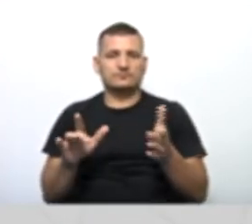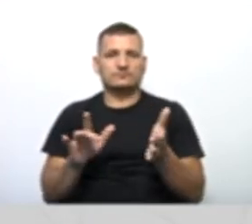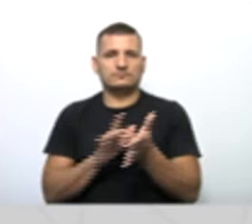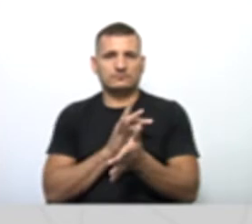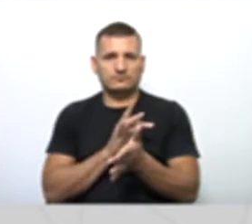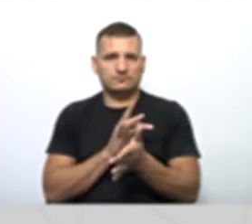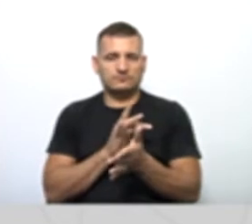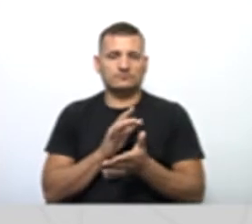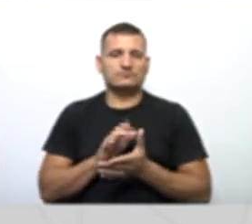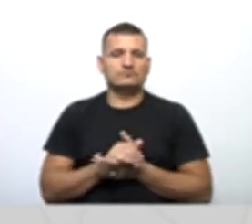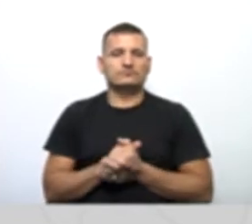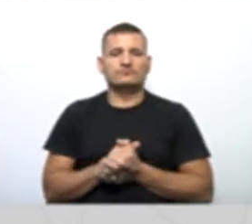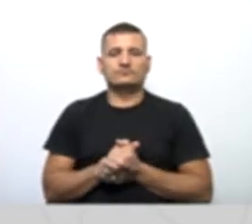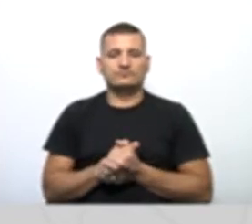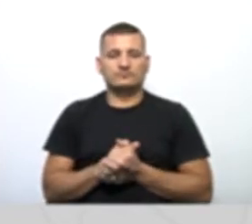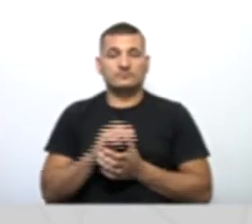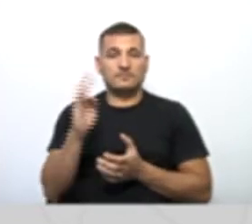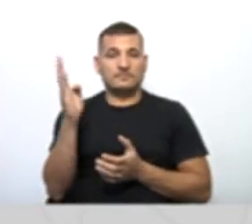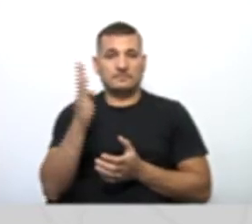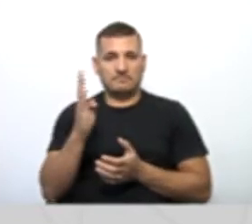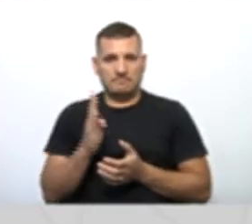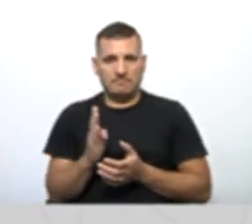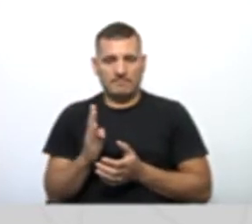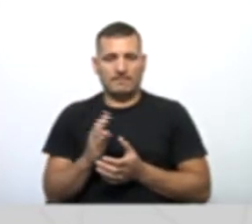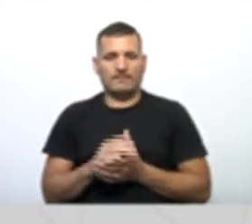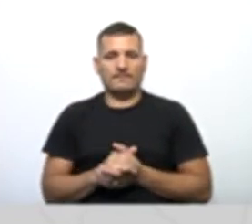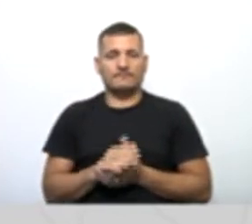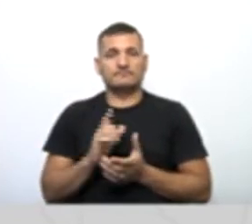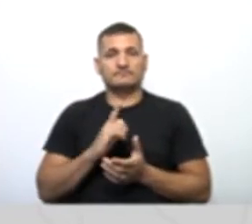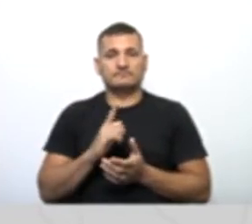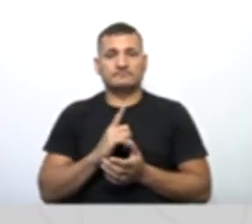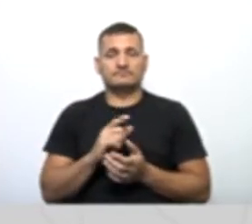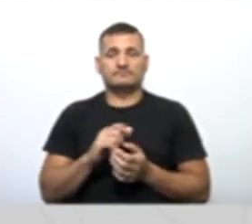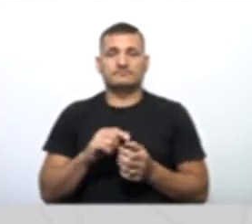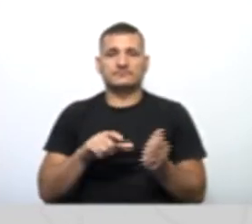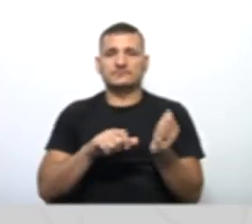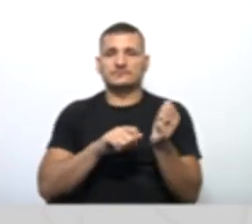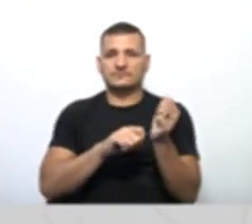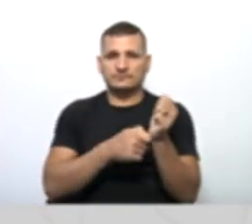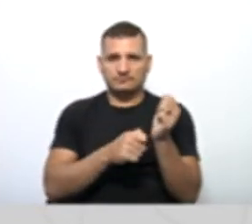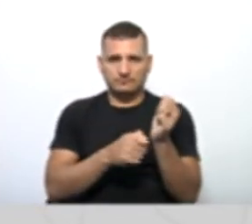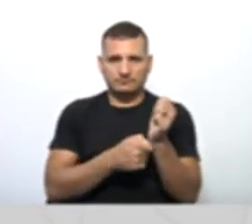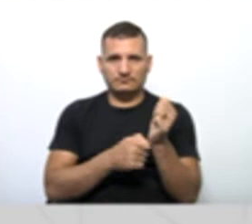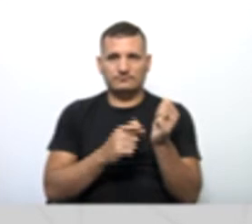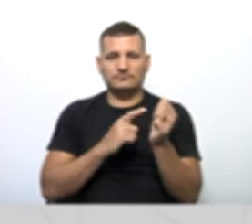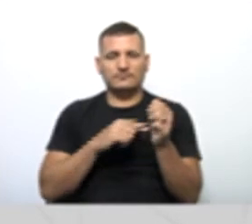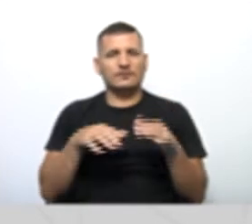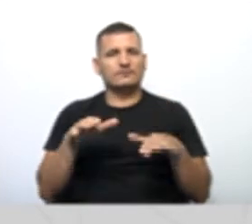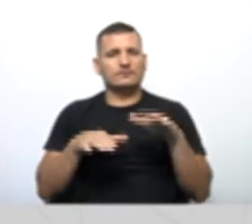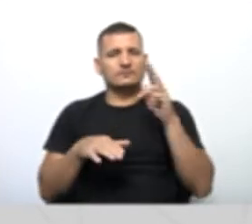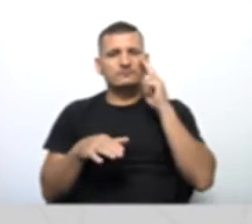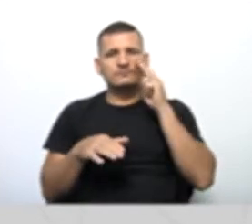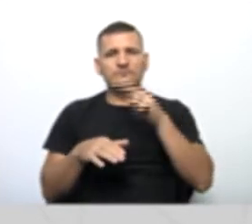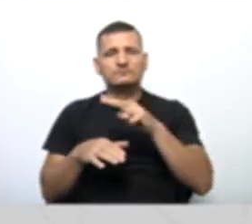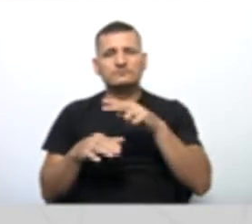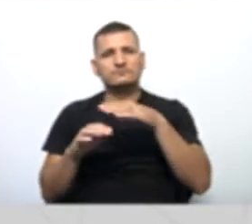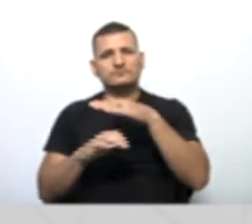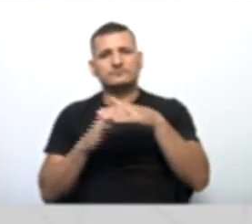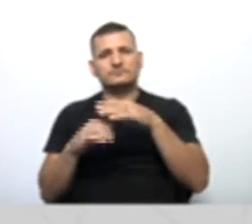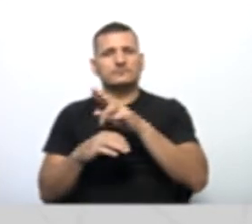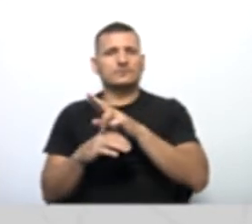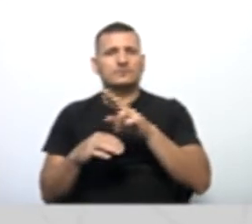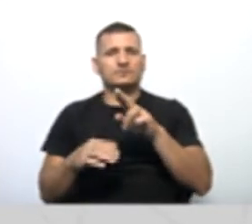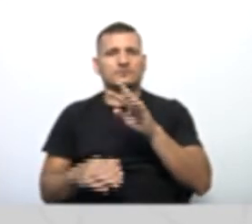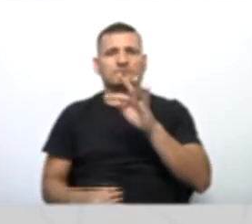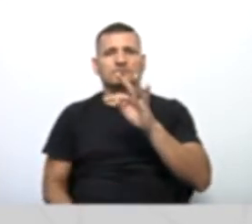meio digital brasileiro. Então, existem essas chaves. Muitas vezes a gente vê nas empresas, chamam de token, né, como